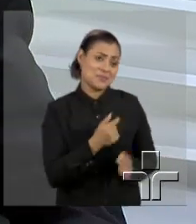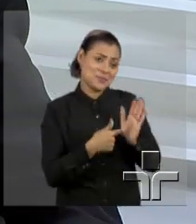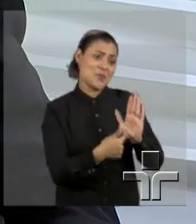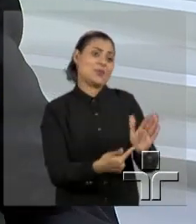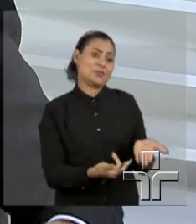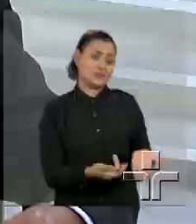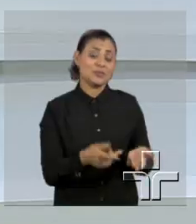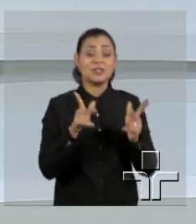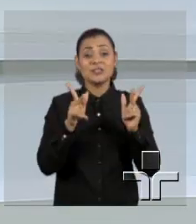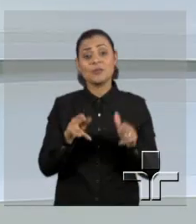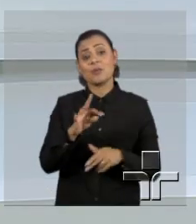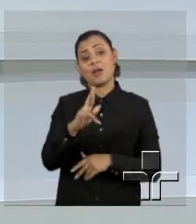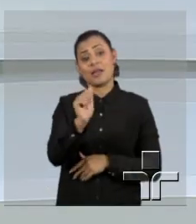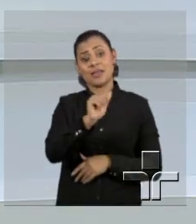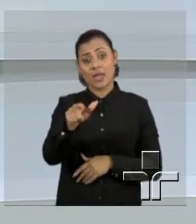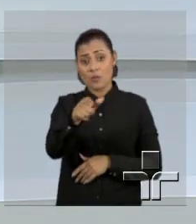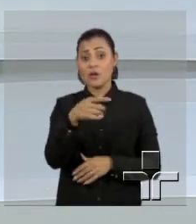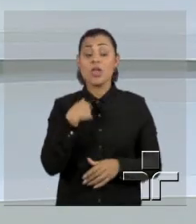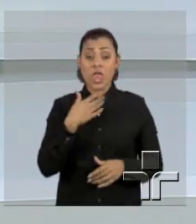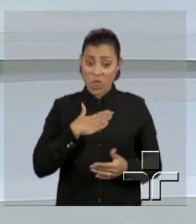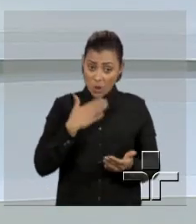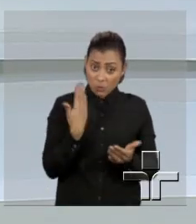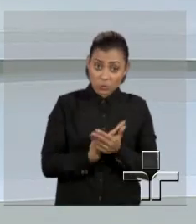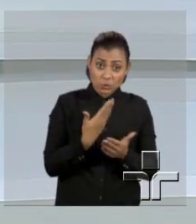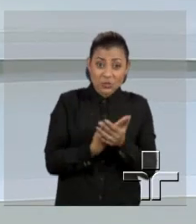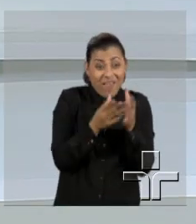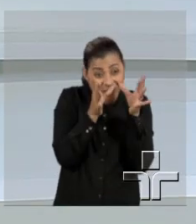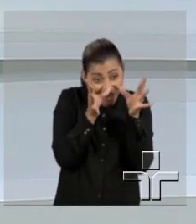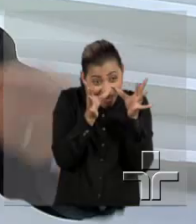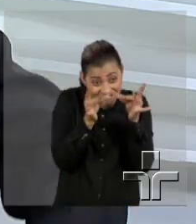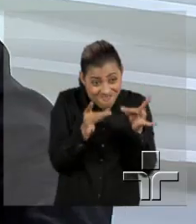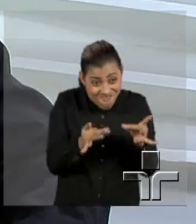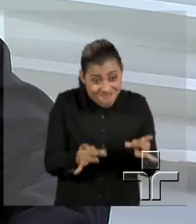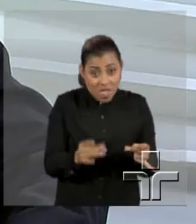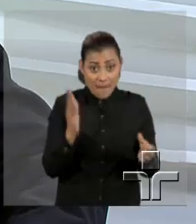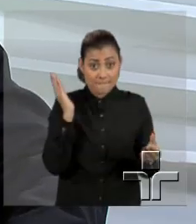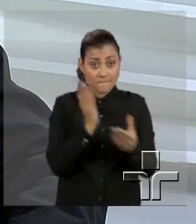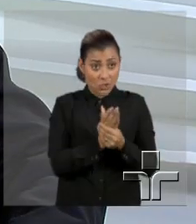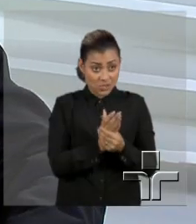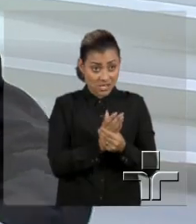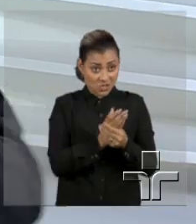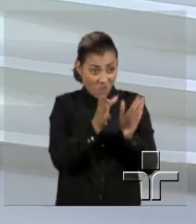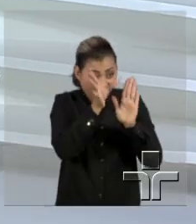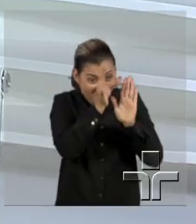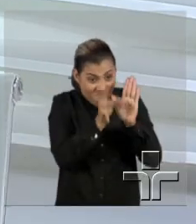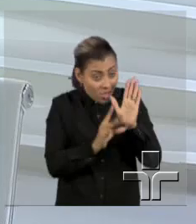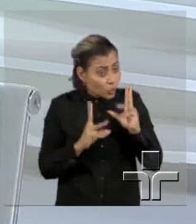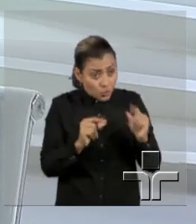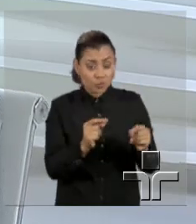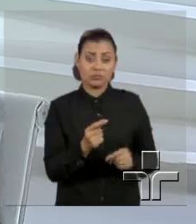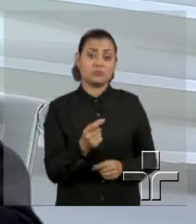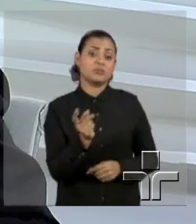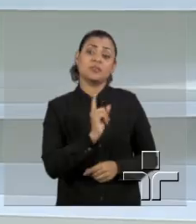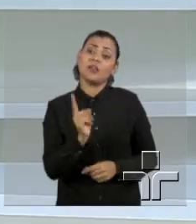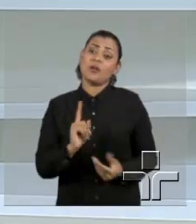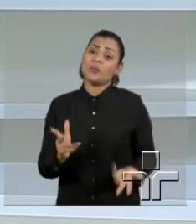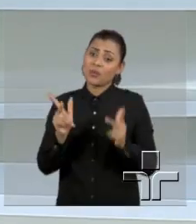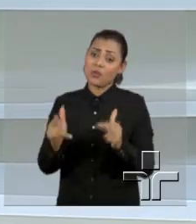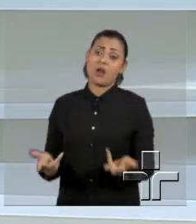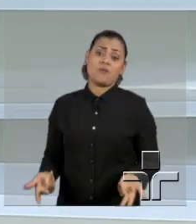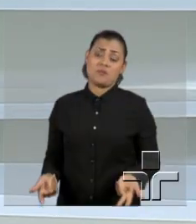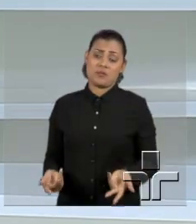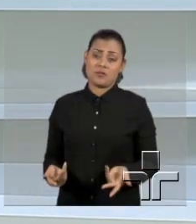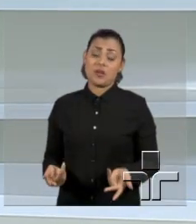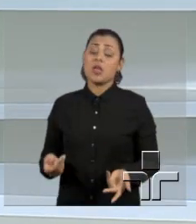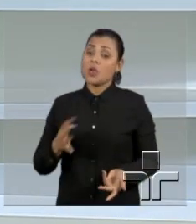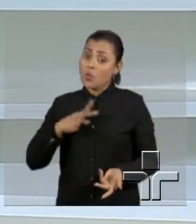Raquel Landim, porque eu não estudei tintim por tintim o processo, como não estudei esse também. Eu